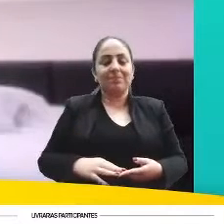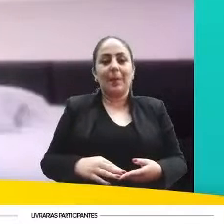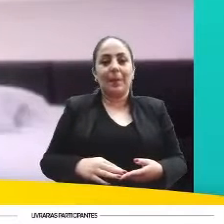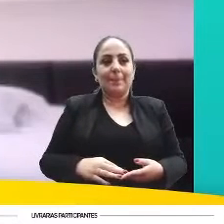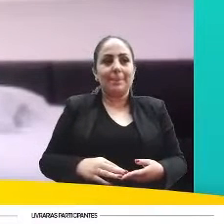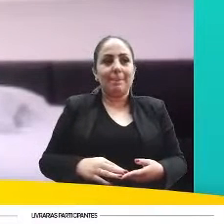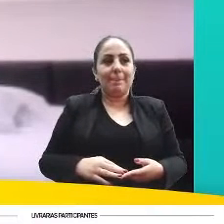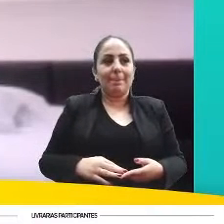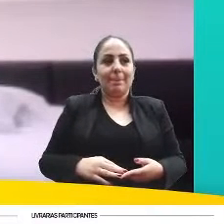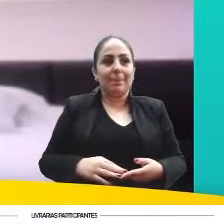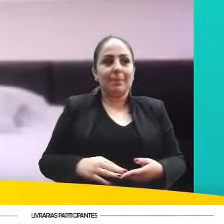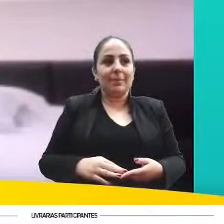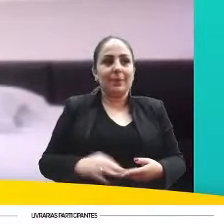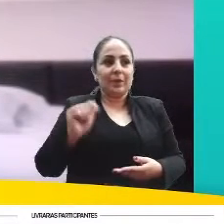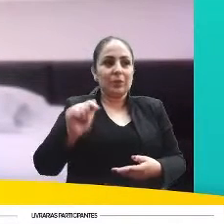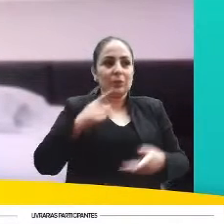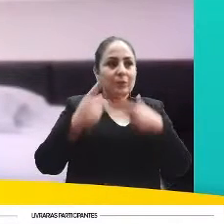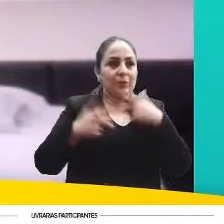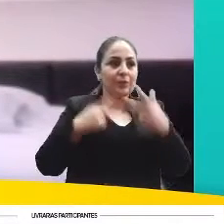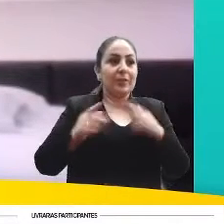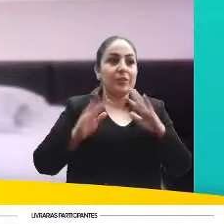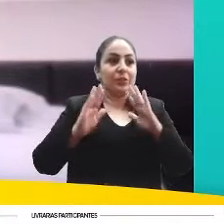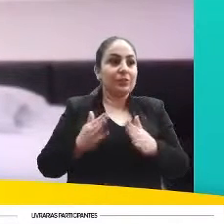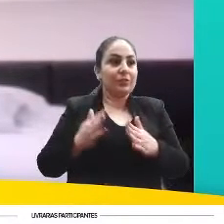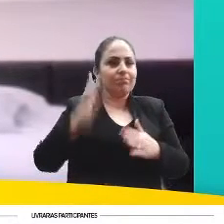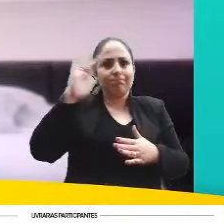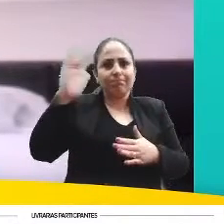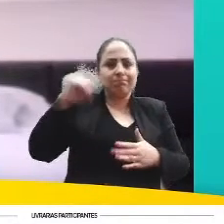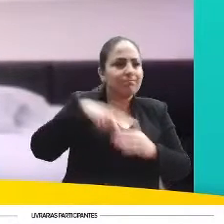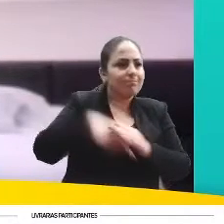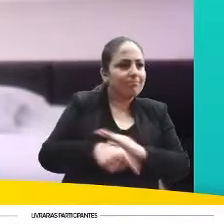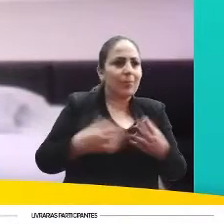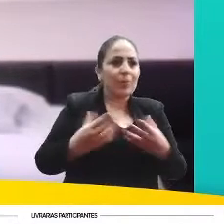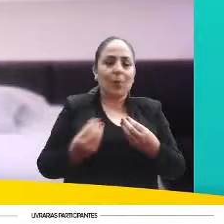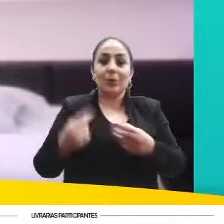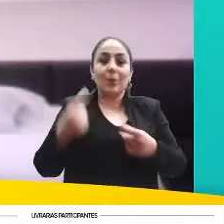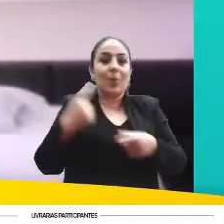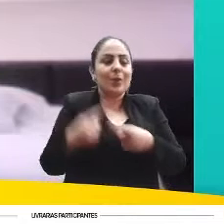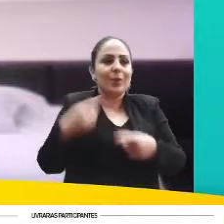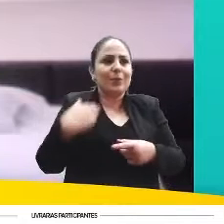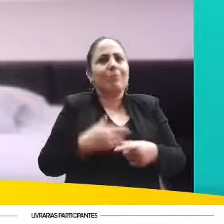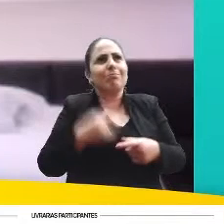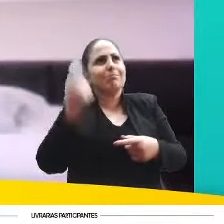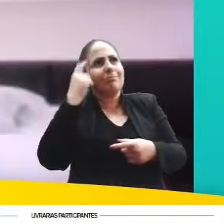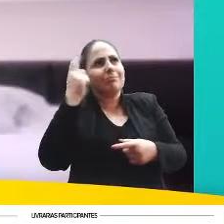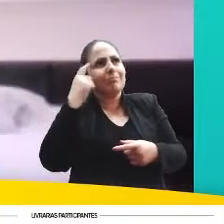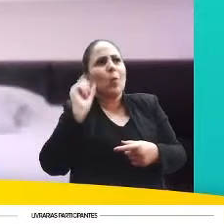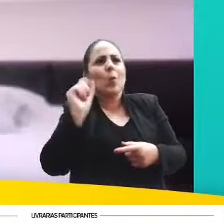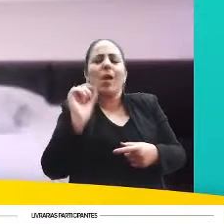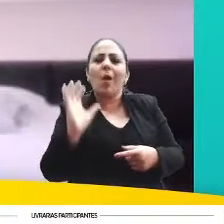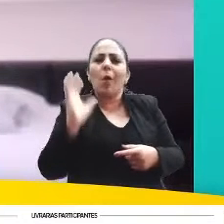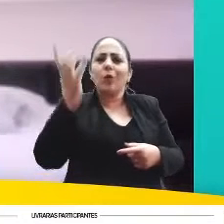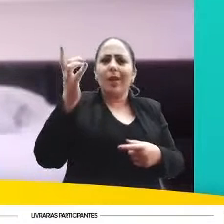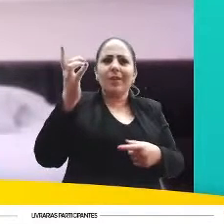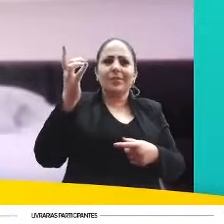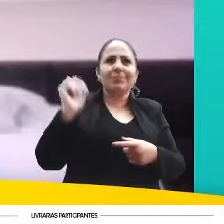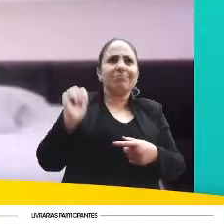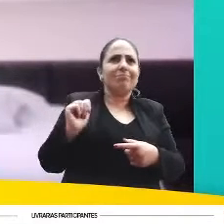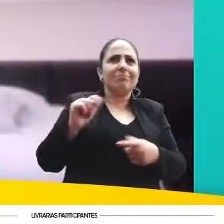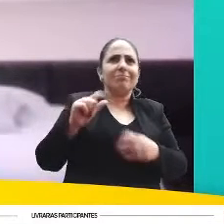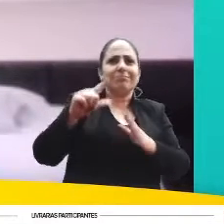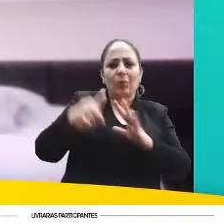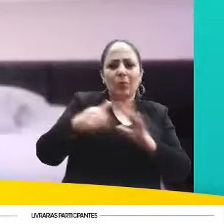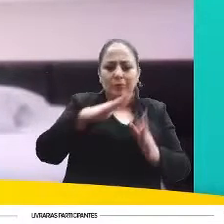Então, a tua fala já me faz refletir um monte, porque a gente fica se perguntando o que acontece com